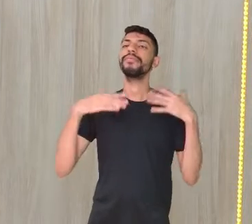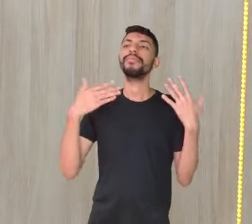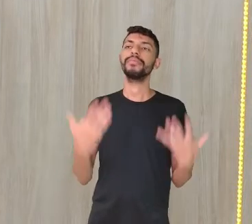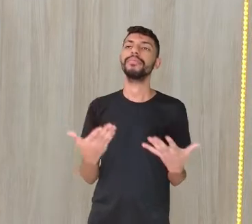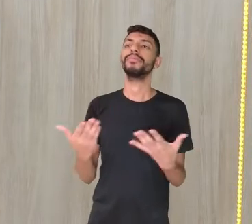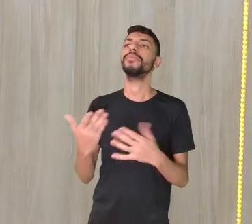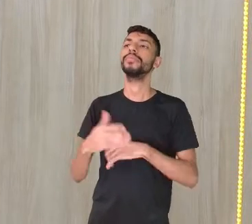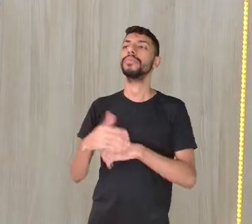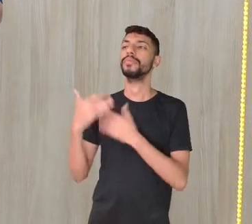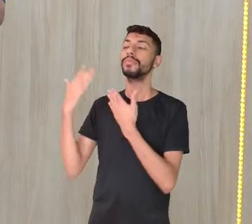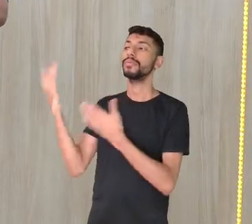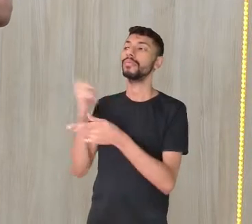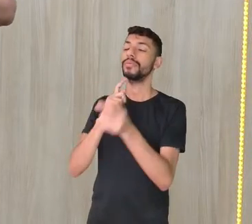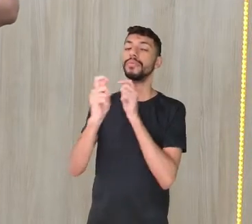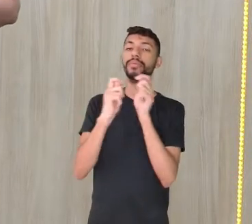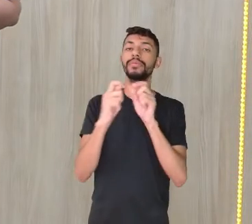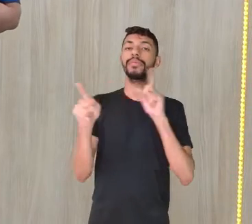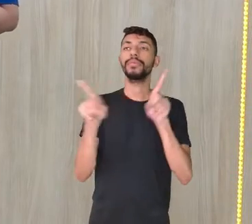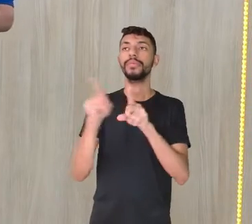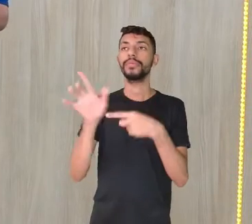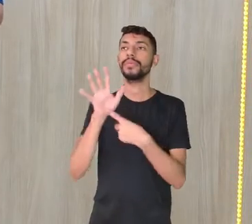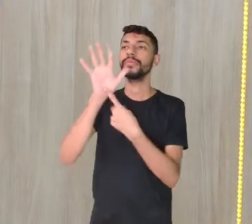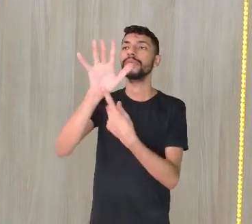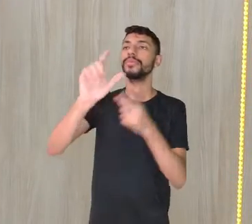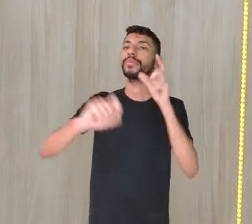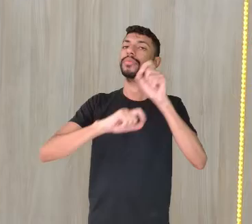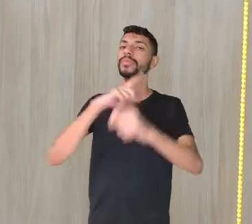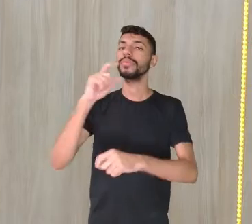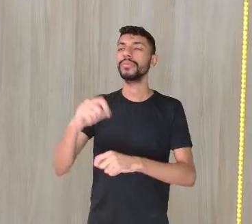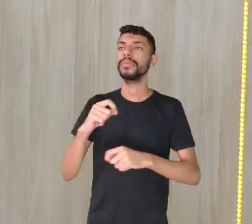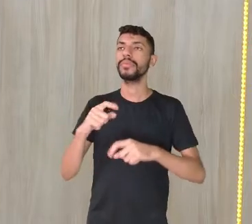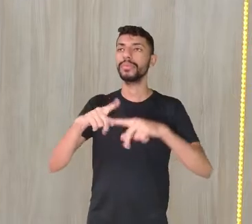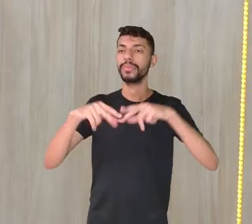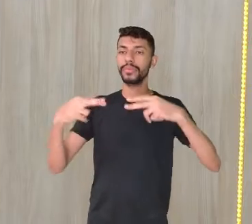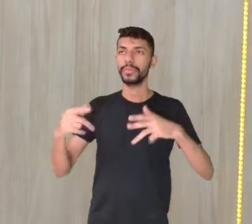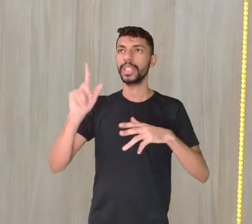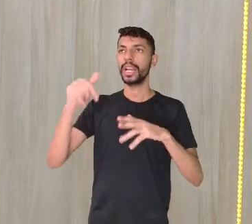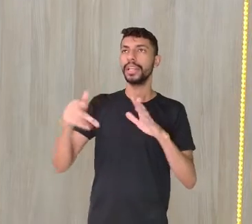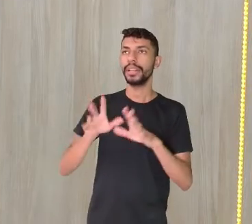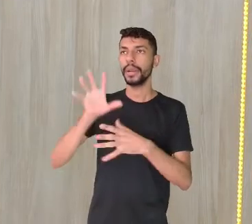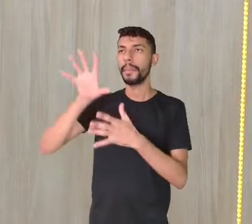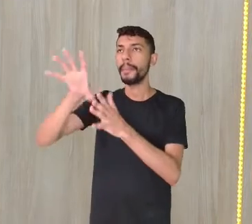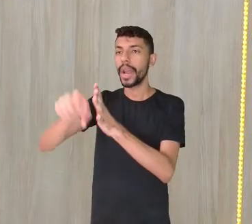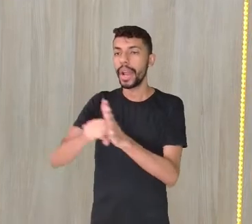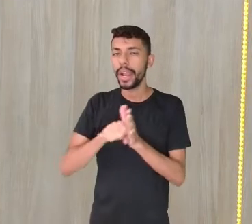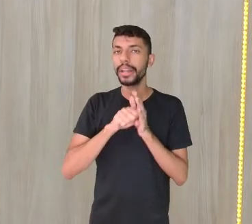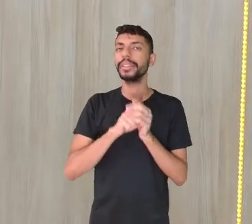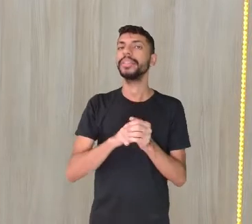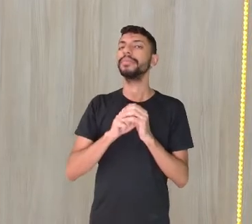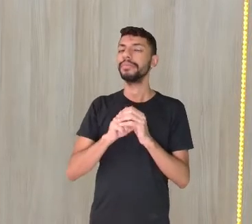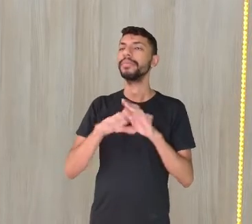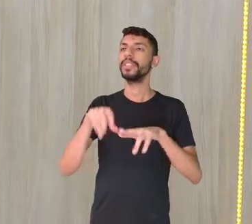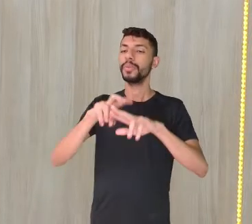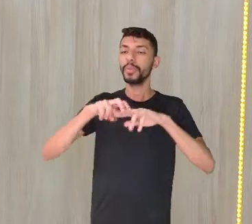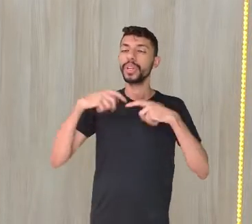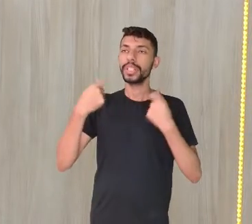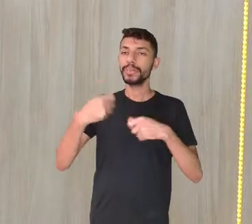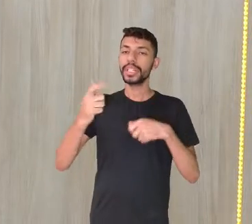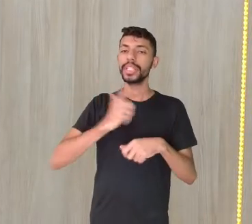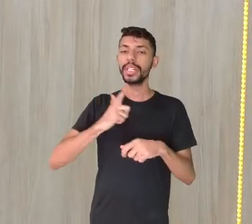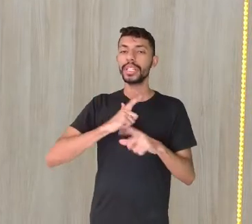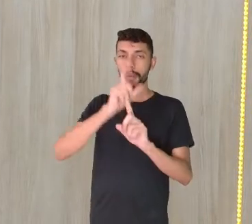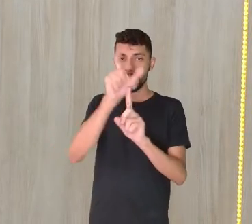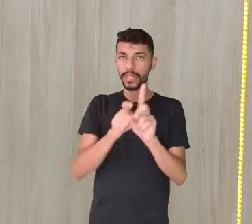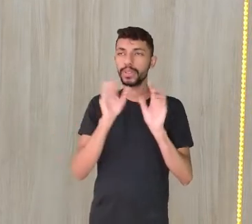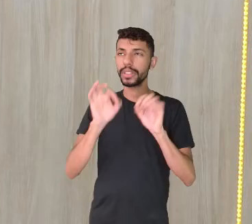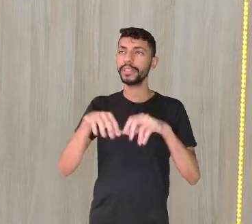nessa entrevista, eu também mostrei que o material é coletado, né, por isso que tem que ter o analista,